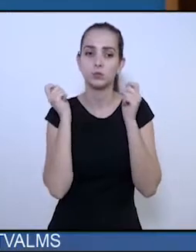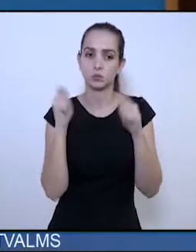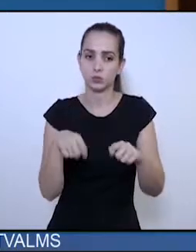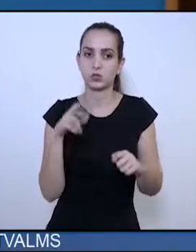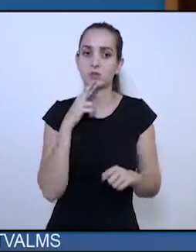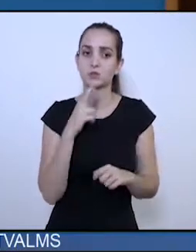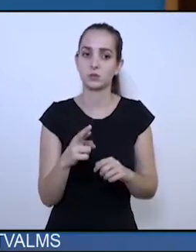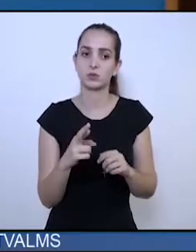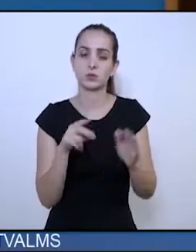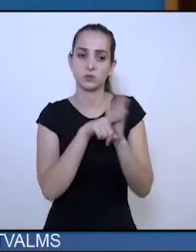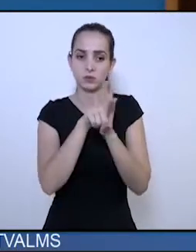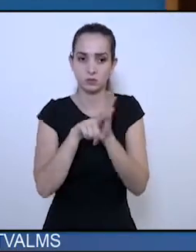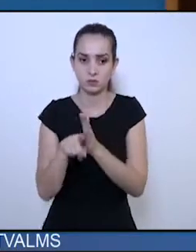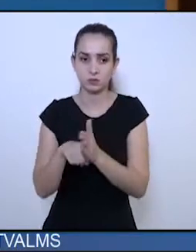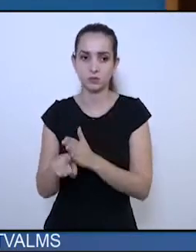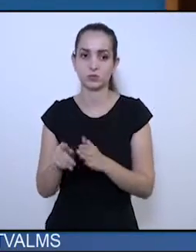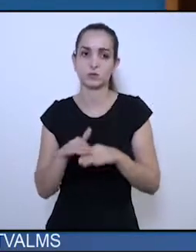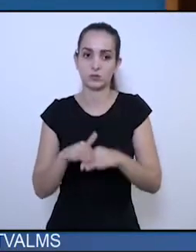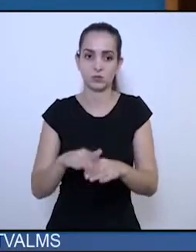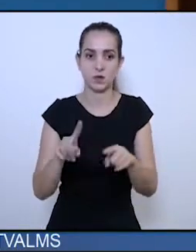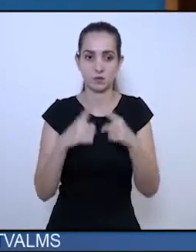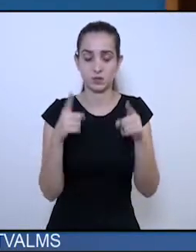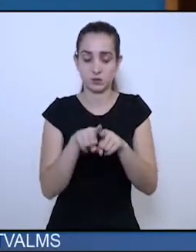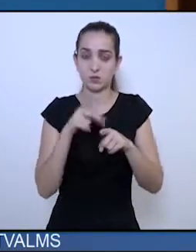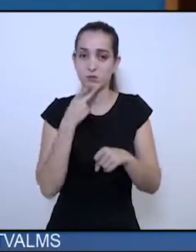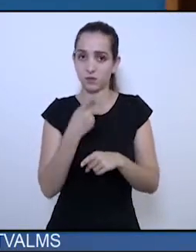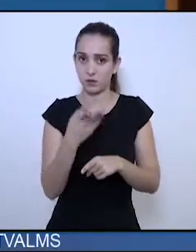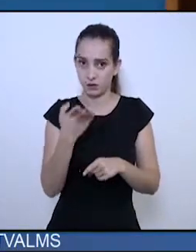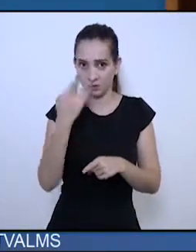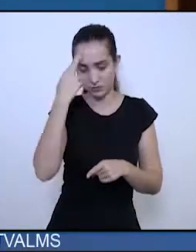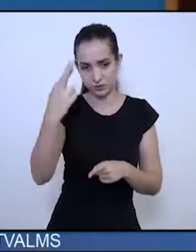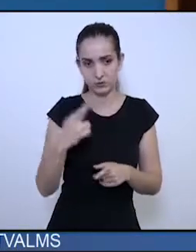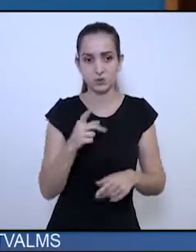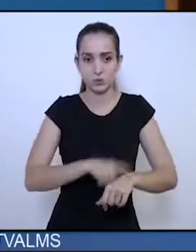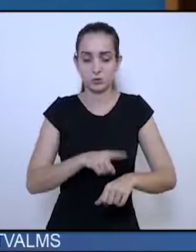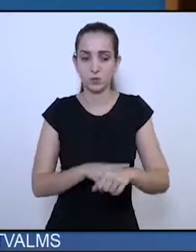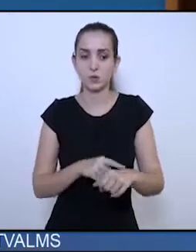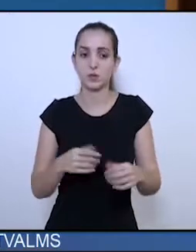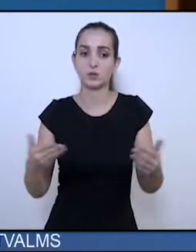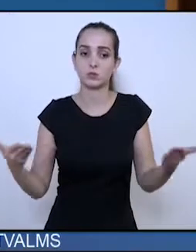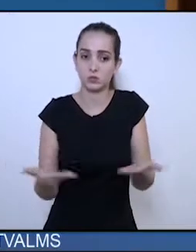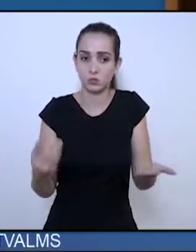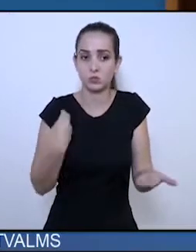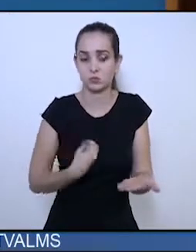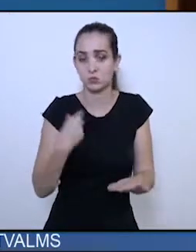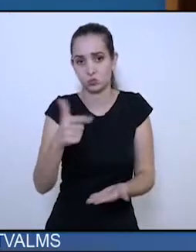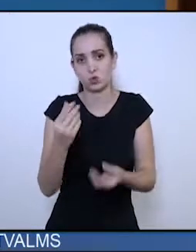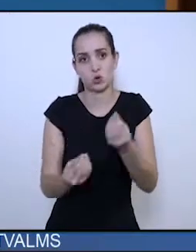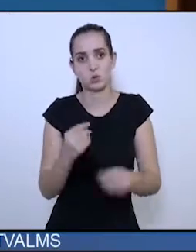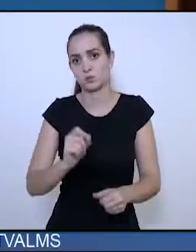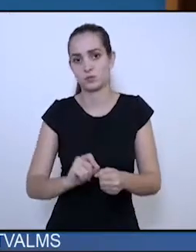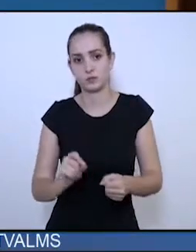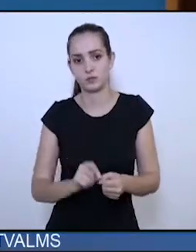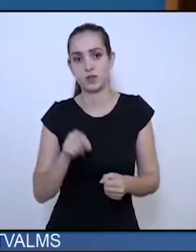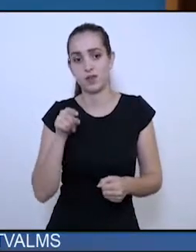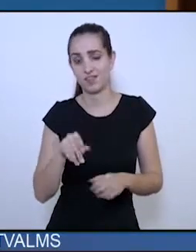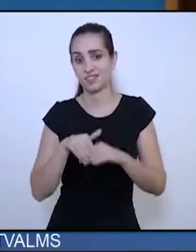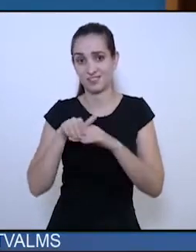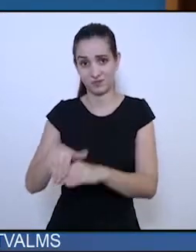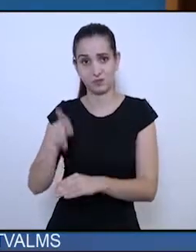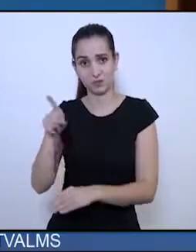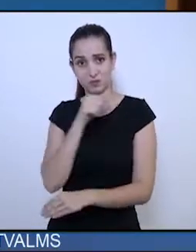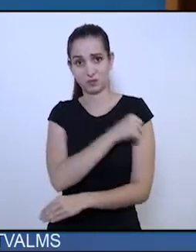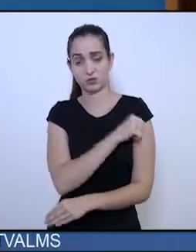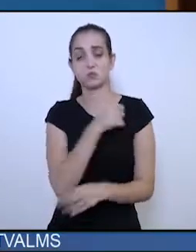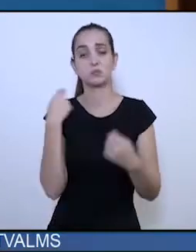da intervenção. Agora, também vou dizer a Vossa Excelência, no momento presente não tinha o que se fazer. A intervenção no Rio de Janeiro se